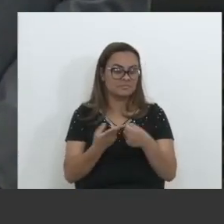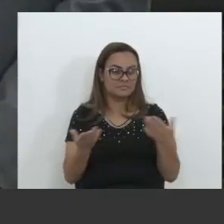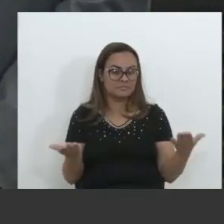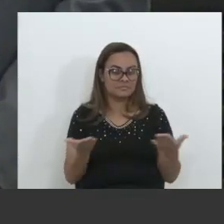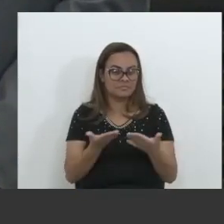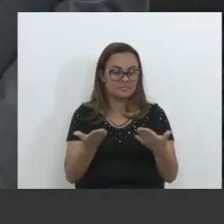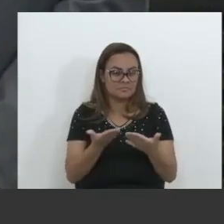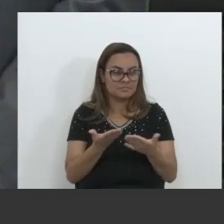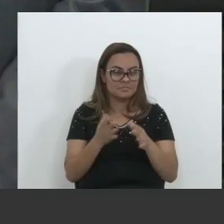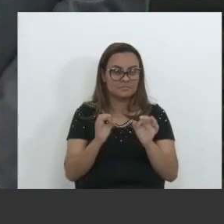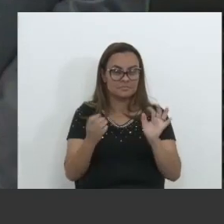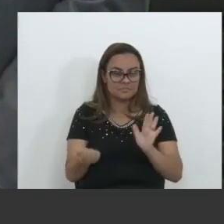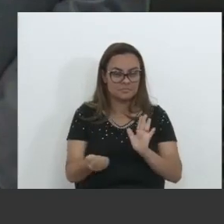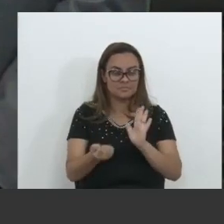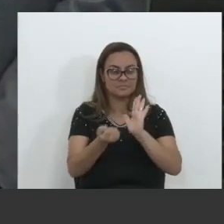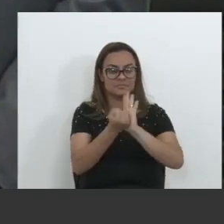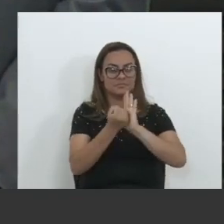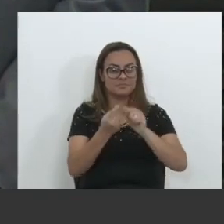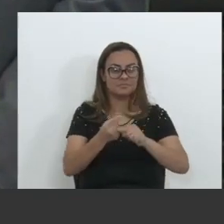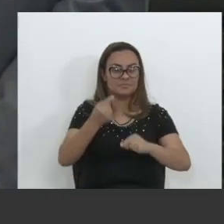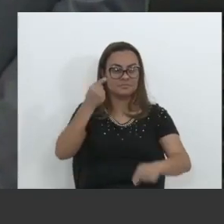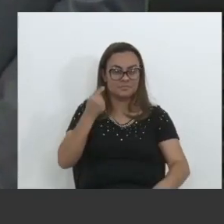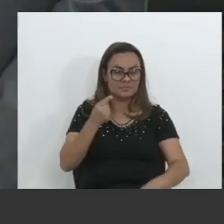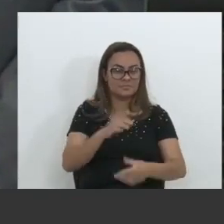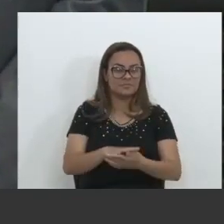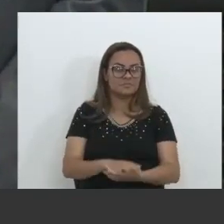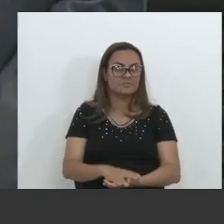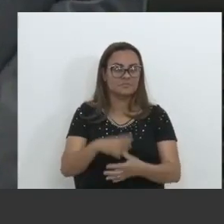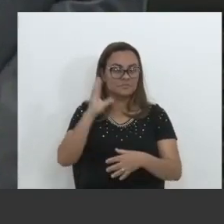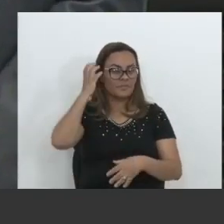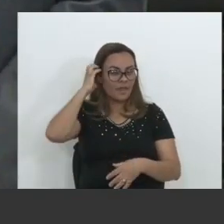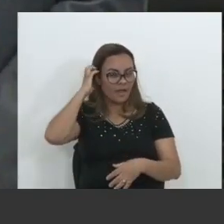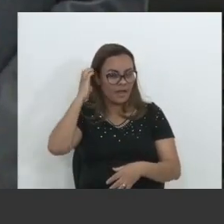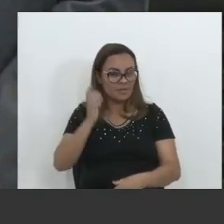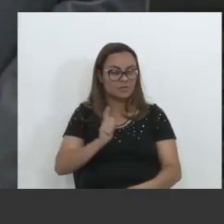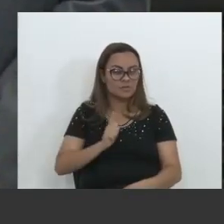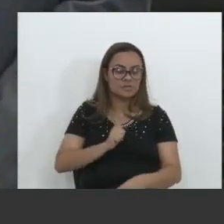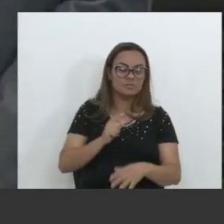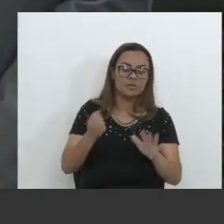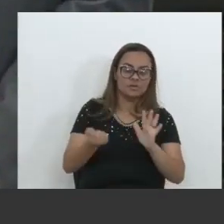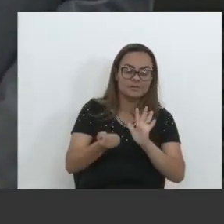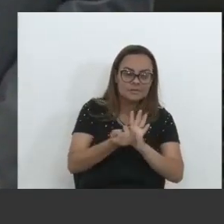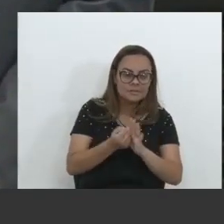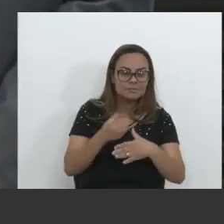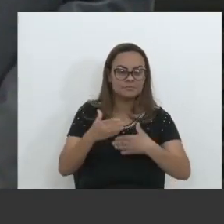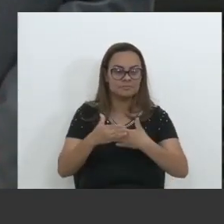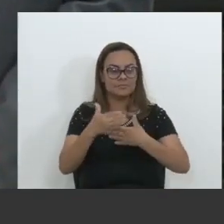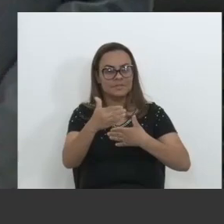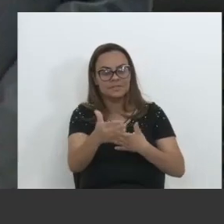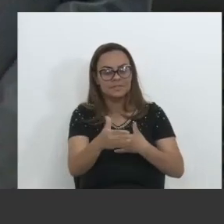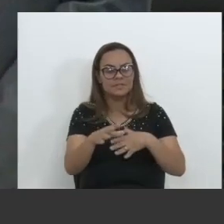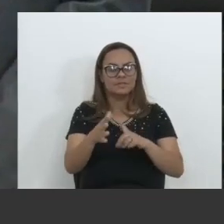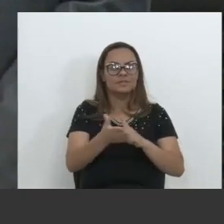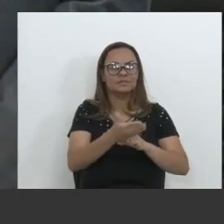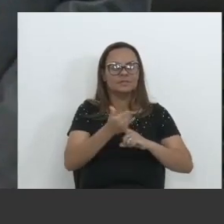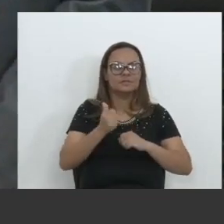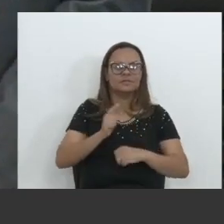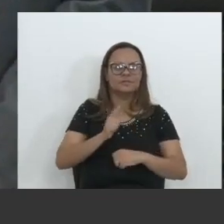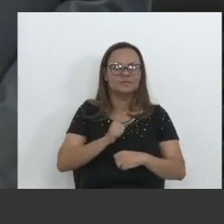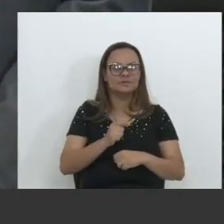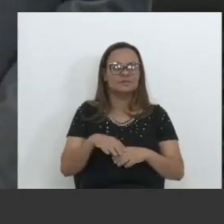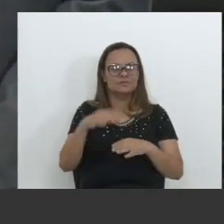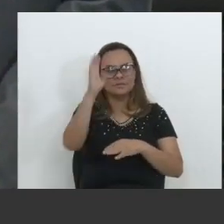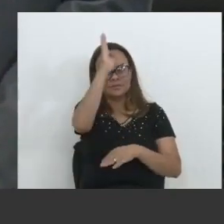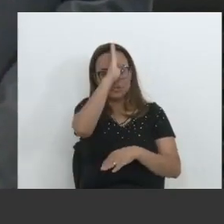cidade símbolo quando tinha a rádio Guarulhos e para mim continua a cidade de símbolo lugar mais recolhedor que tem no